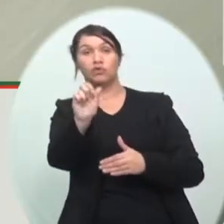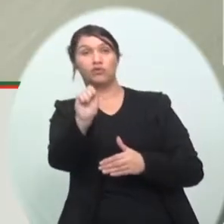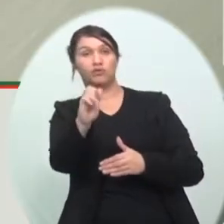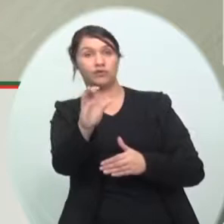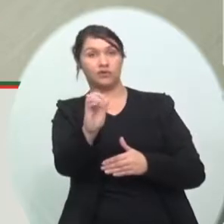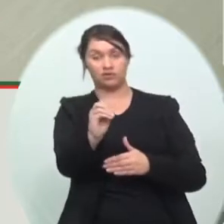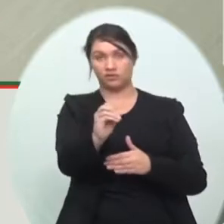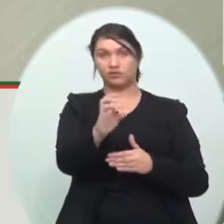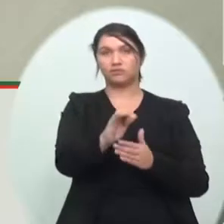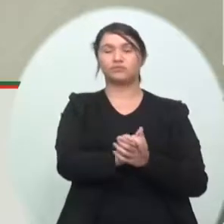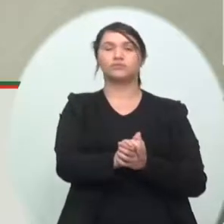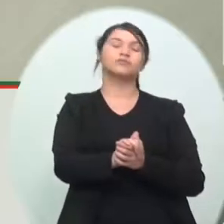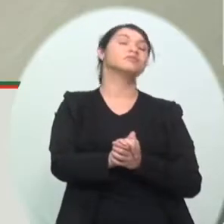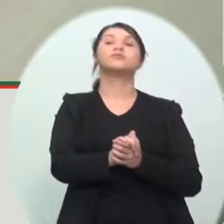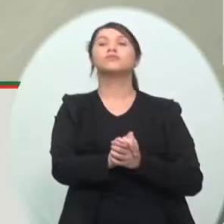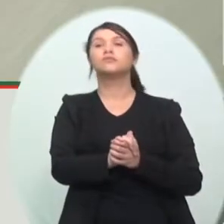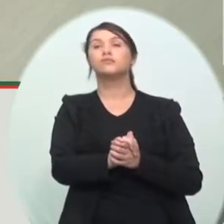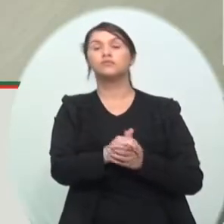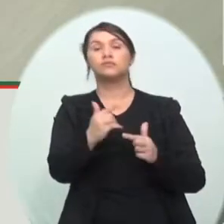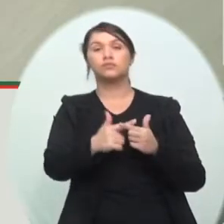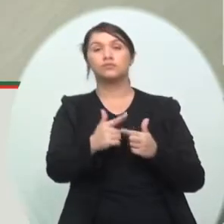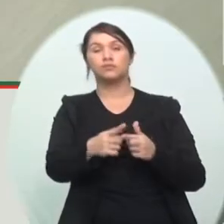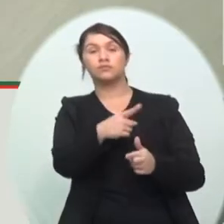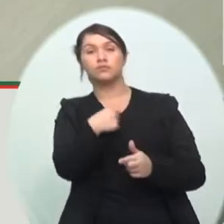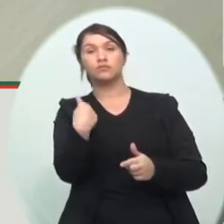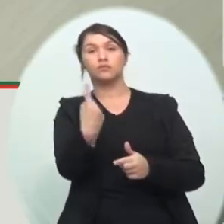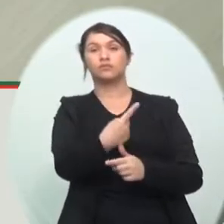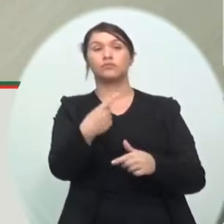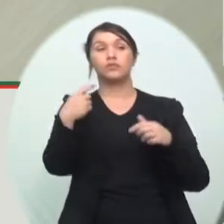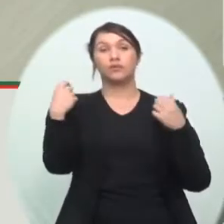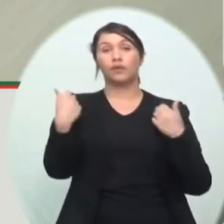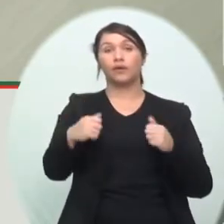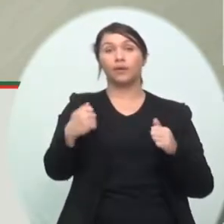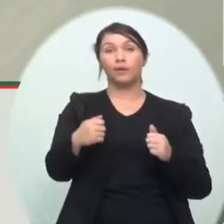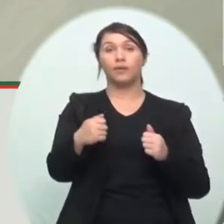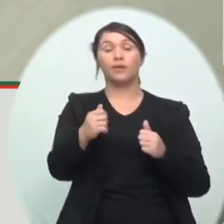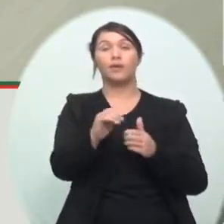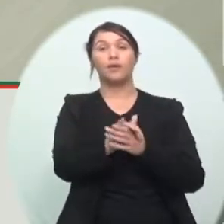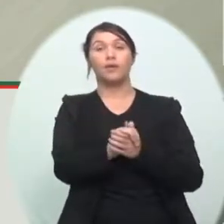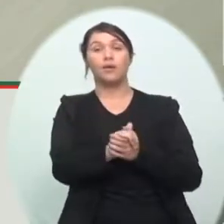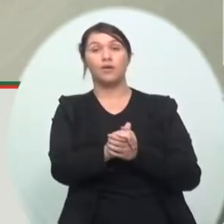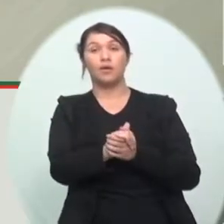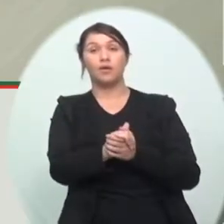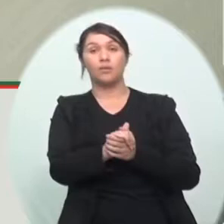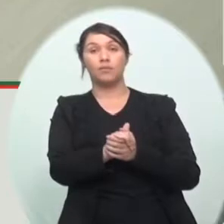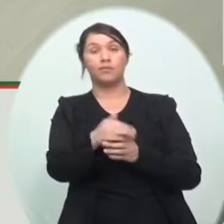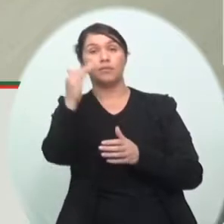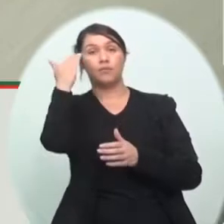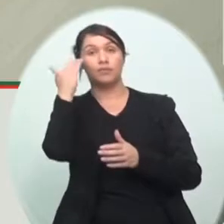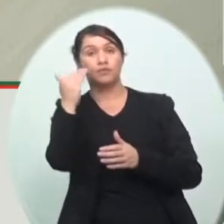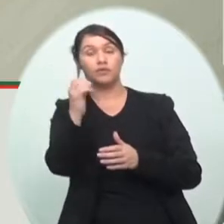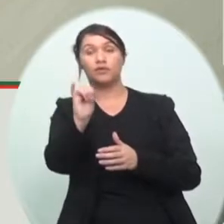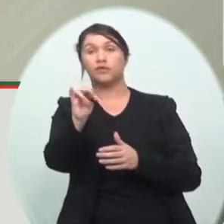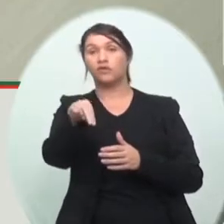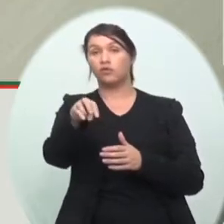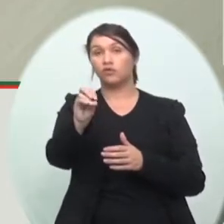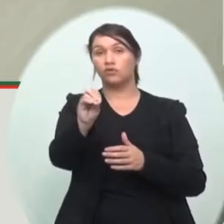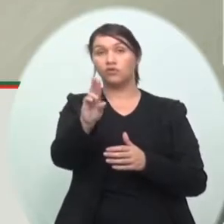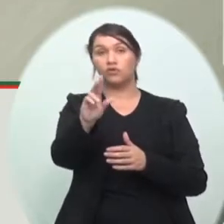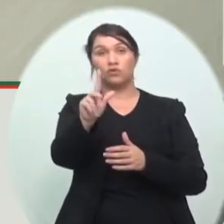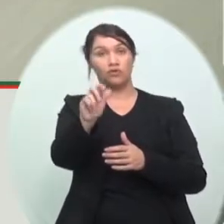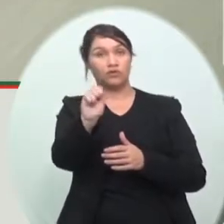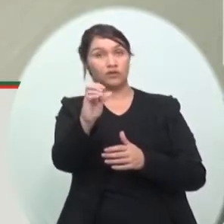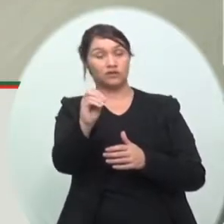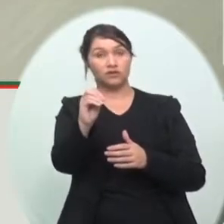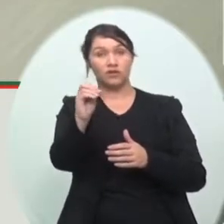a roda, mas nós costumamos falar que inovação só é inovação a partir do momento que ela gera a primeira nota fiscal. Senão ela é só uma ideia.